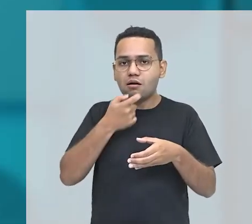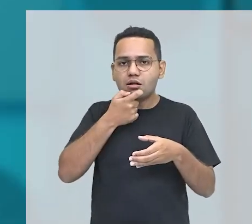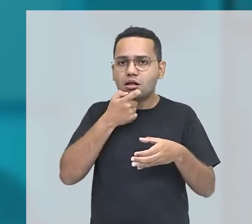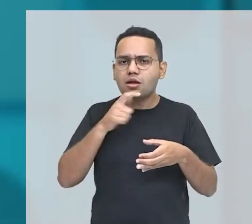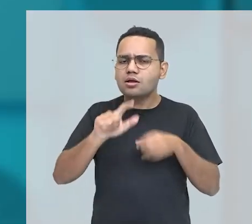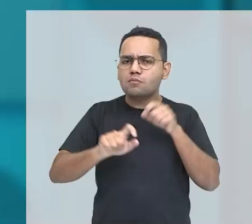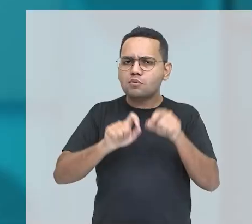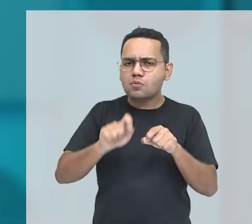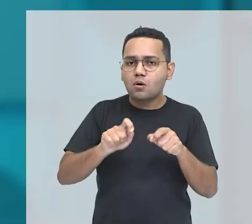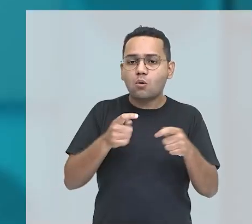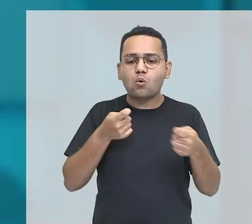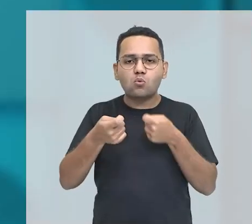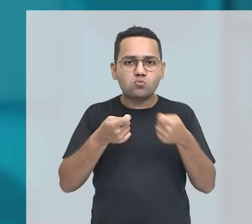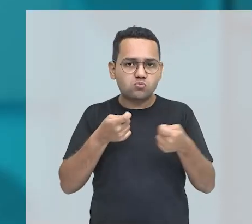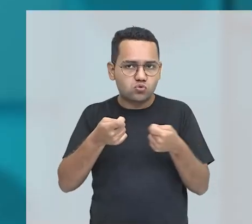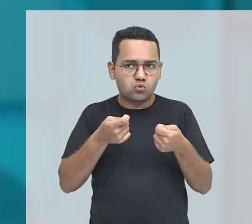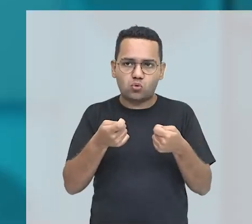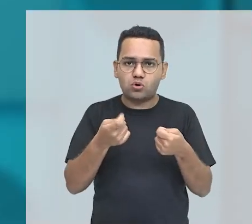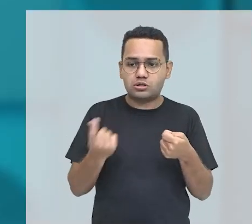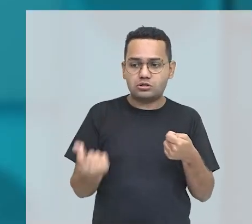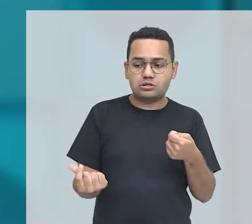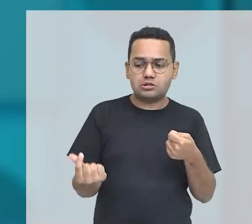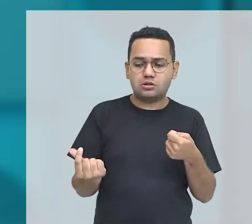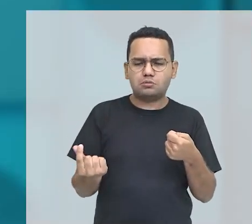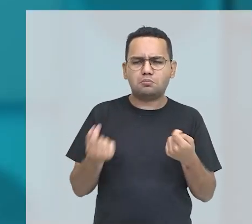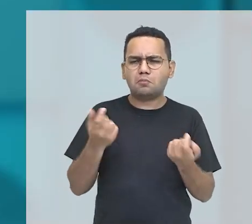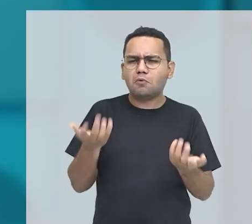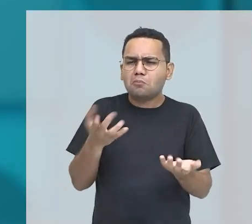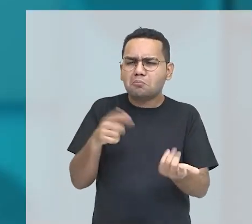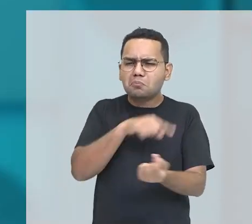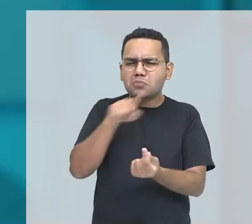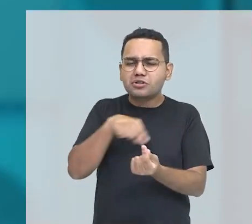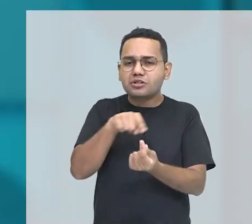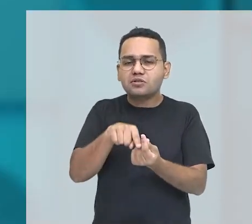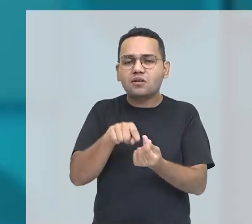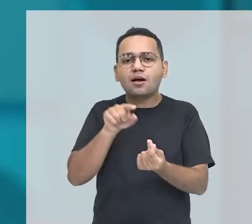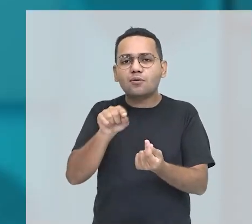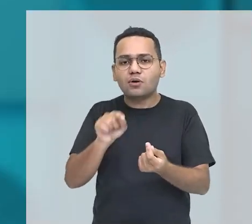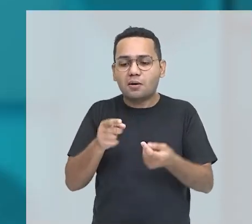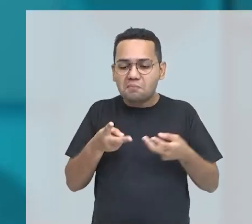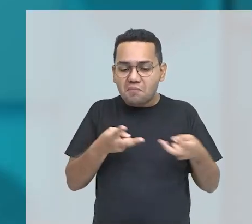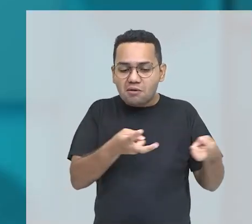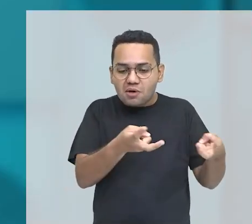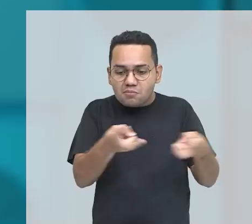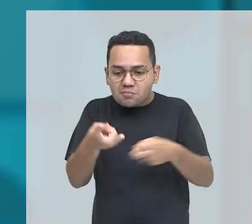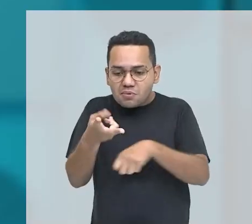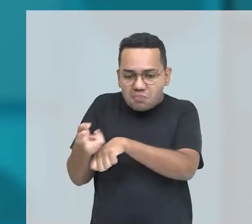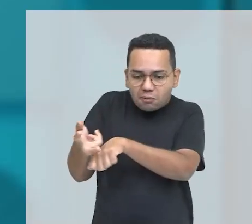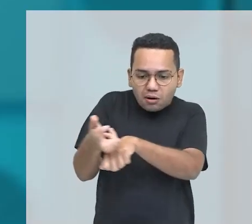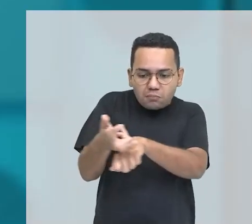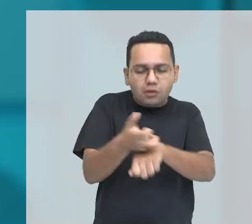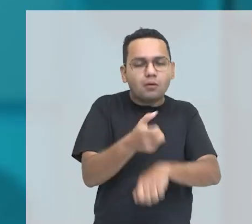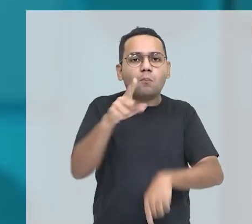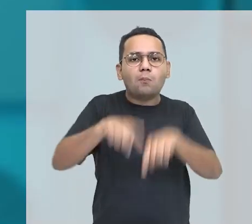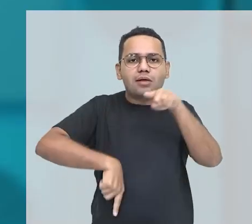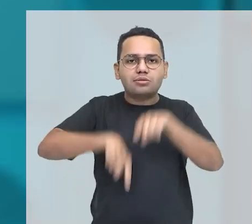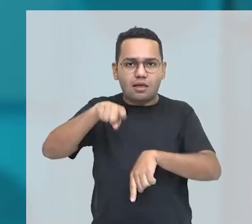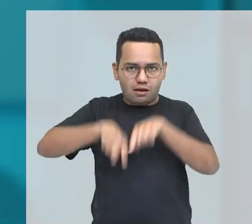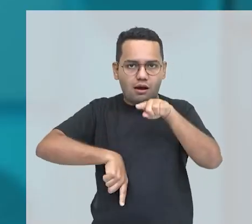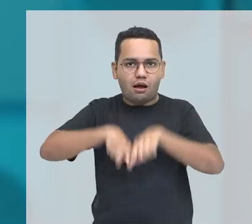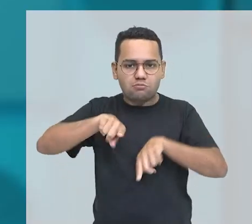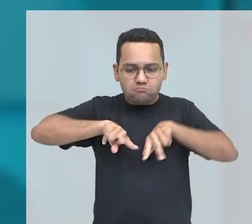financeiro, né? Por quê? Porque eles tinham o objetivo de explorar, né? Explorar os recursos que tinha naquela